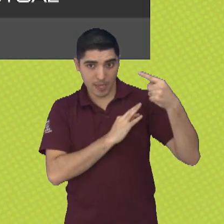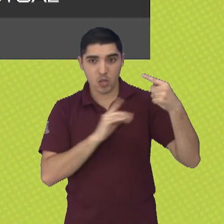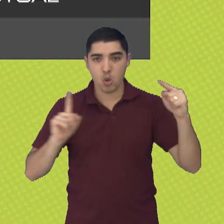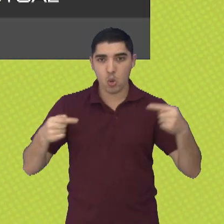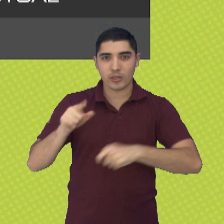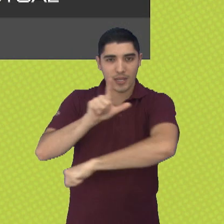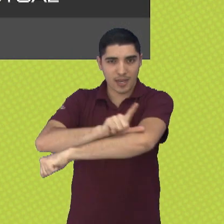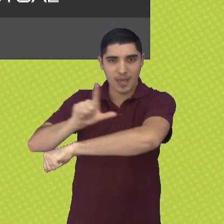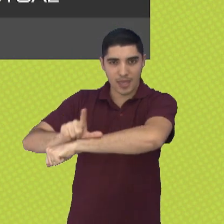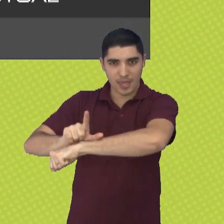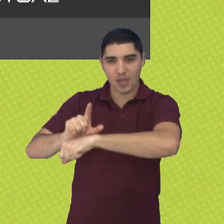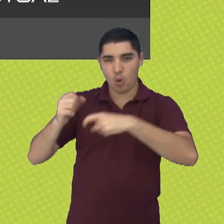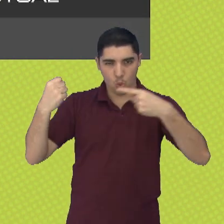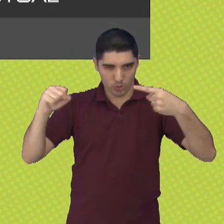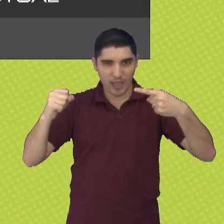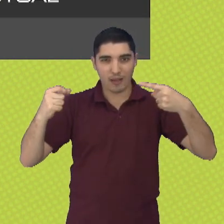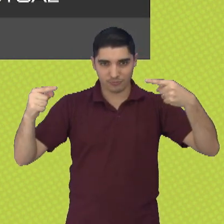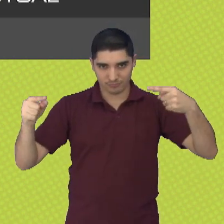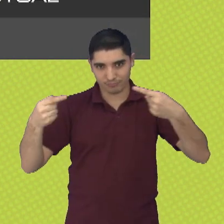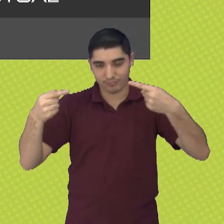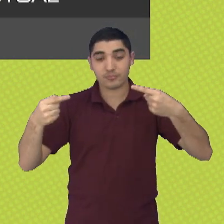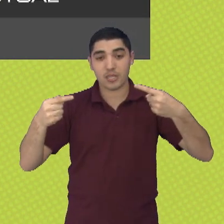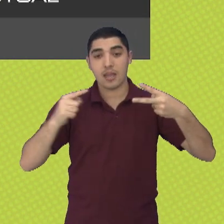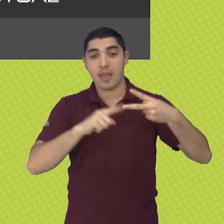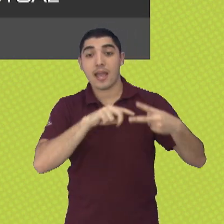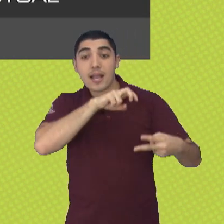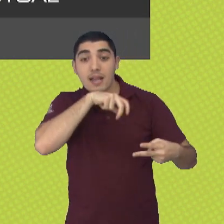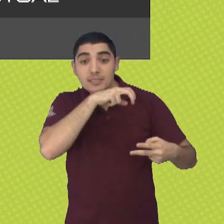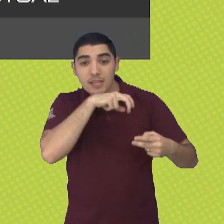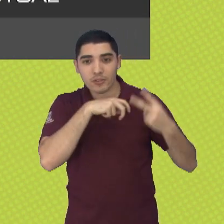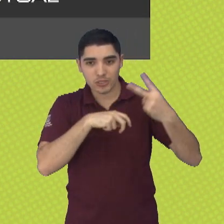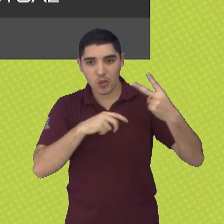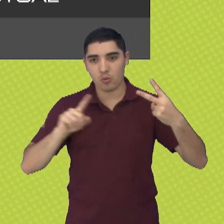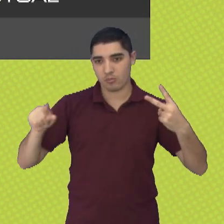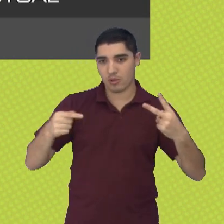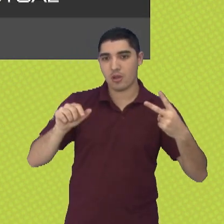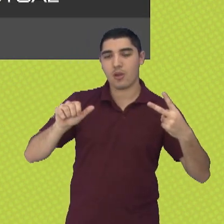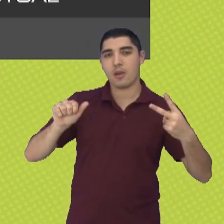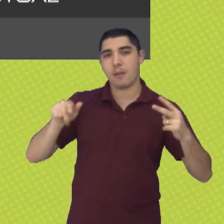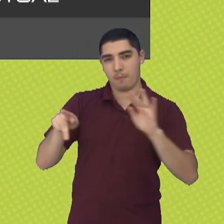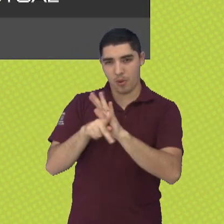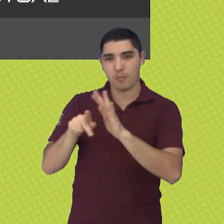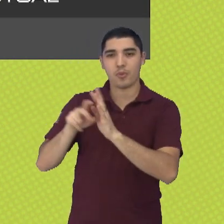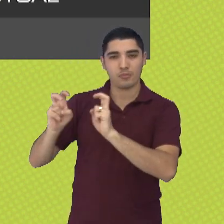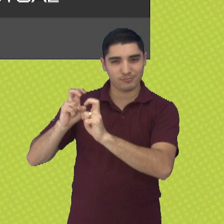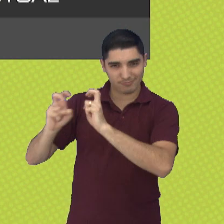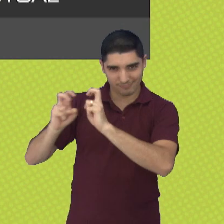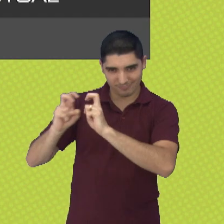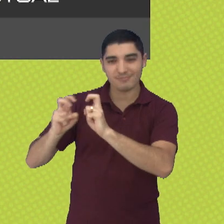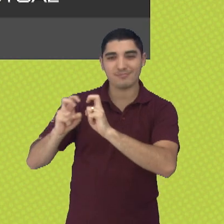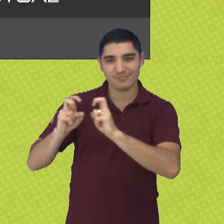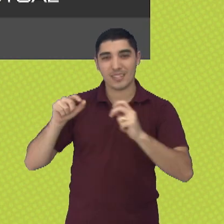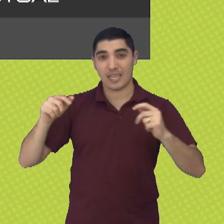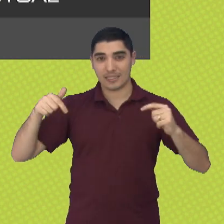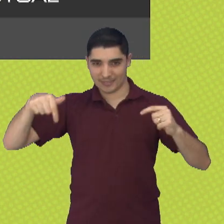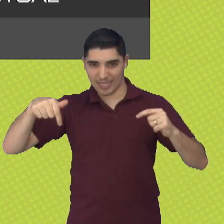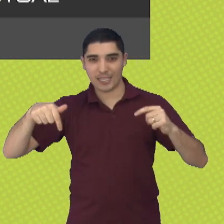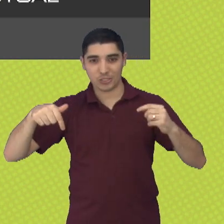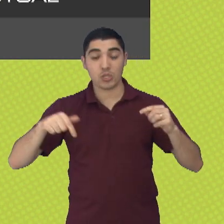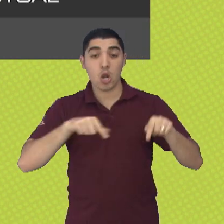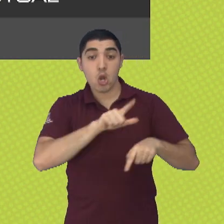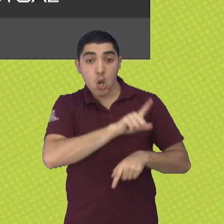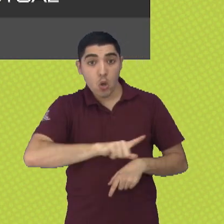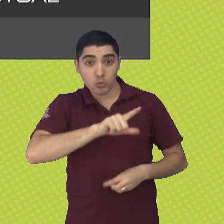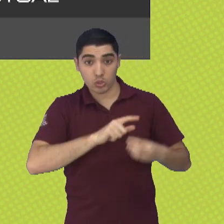Leoas da Serra, o último colocado, o oitavo. Cascavel, o segundo contra o time de Telêmaco Borba, o sétimo. Londrina, terceiro